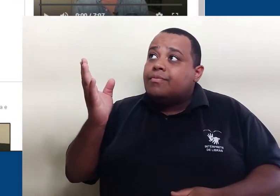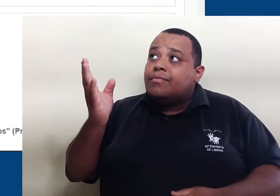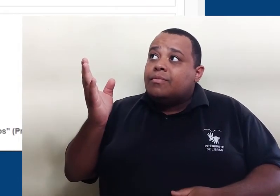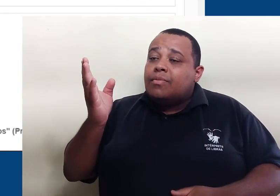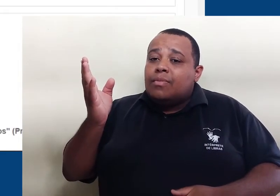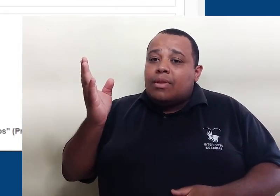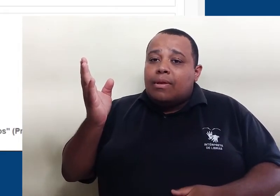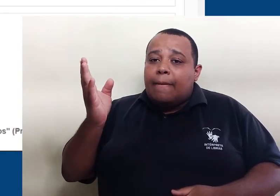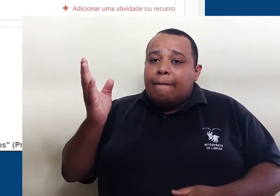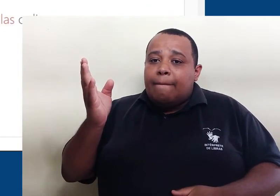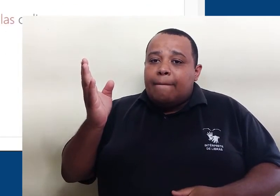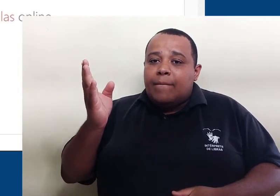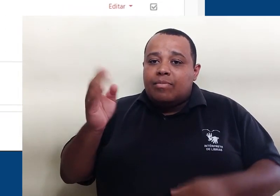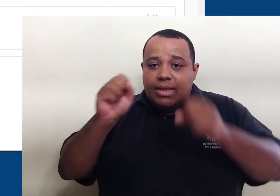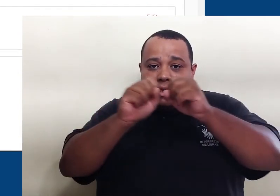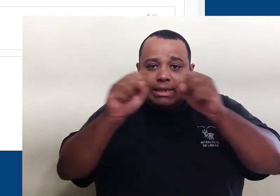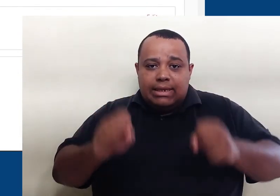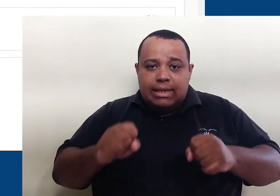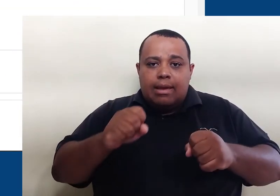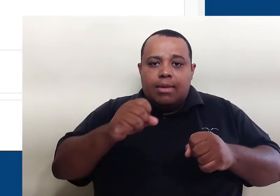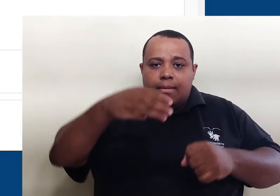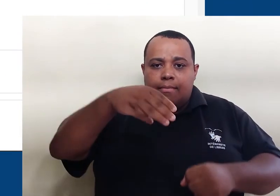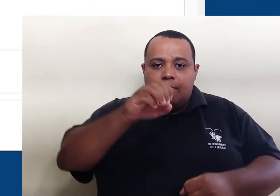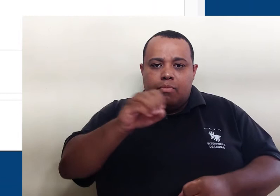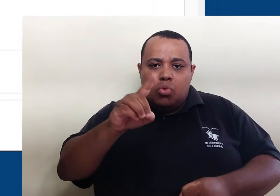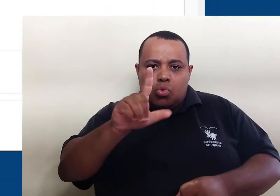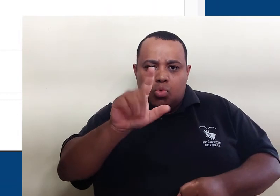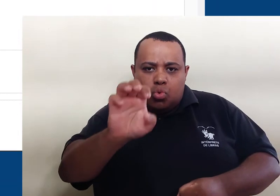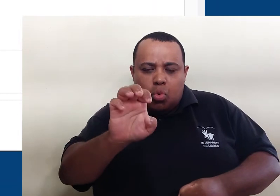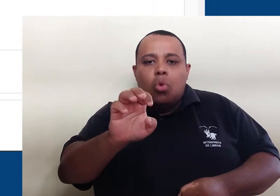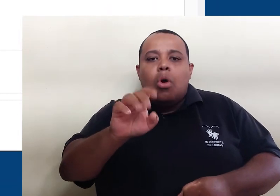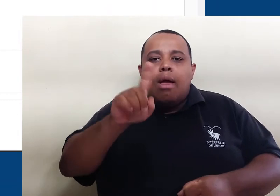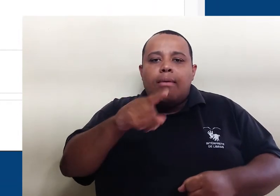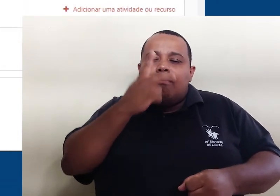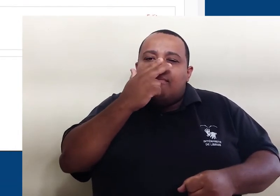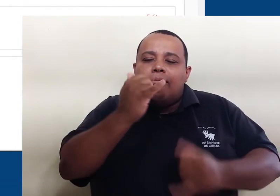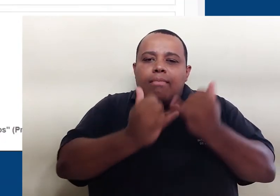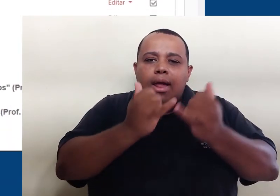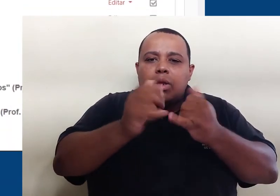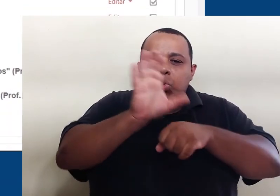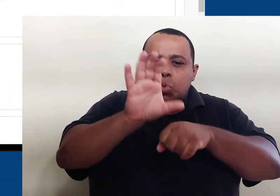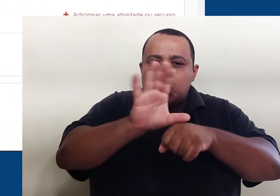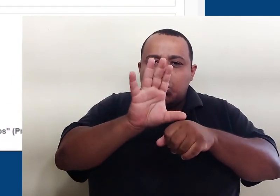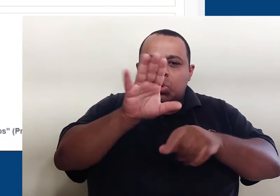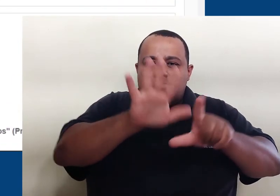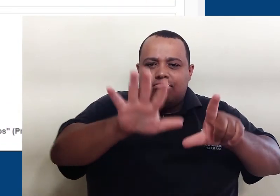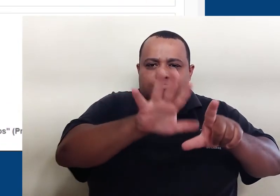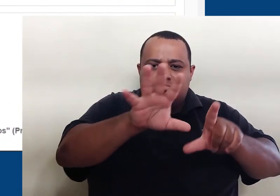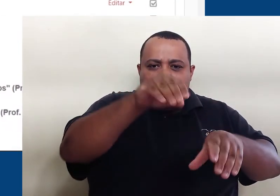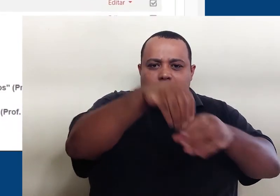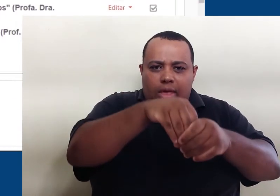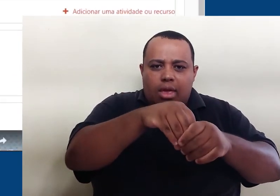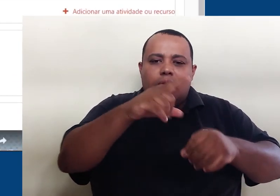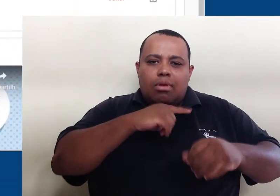vídeo. A gente criou uma sala de teste aqui no Moodle da SEAD, só pra gente fazer isso, e criamos como se fosse realmente a sala desse mini curso aqui. Tá bom? Tá vendo?